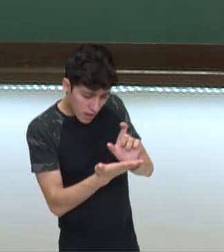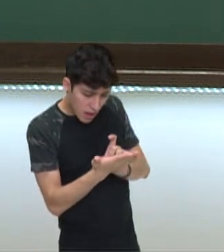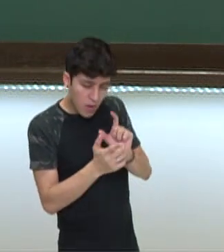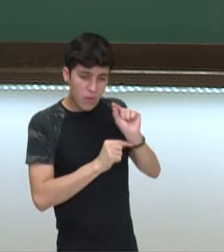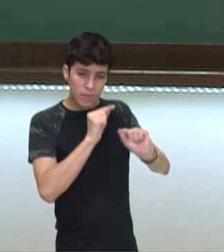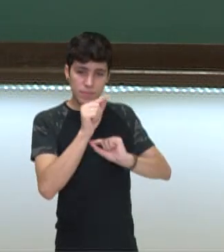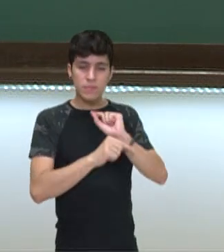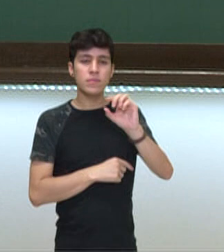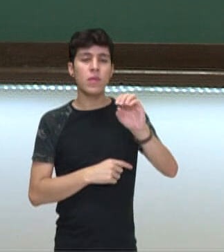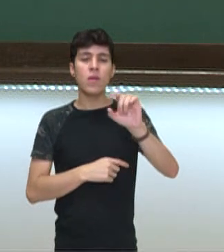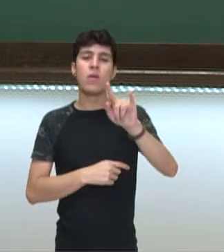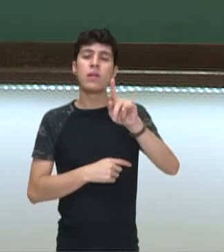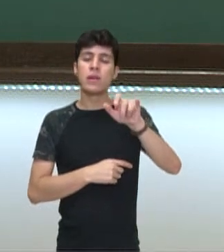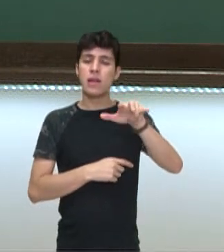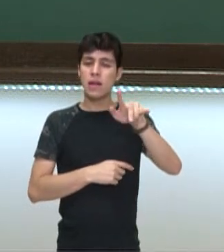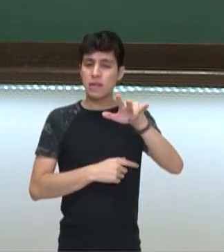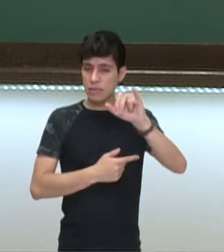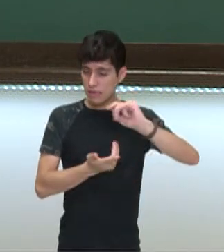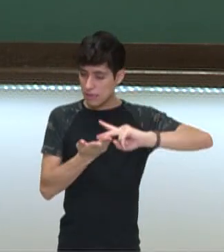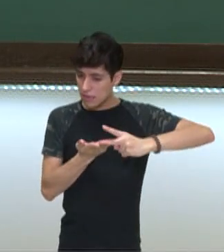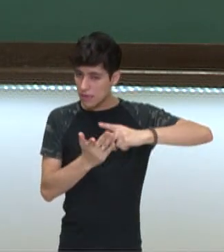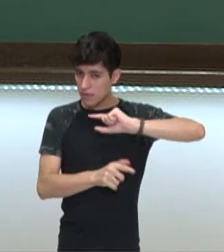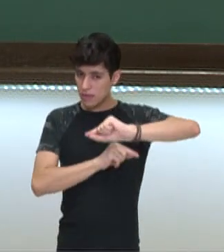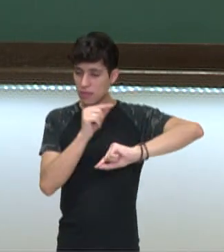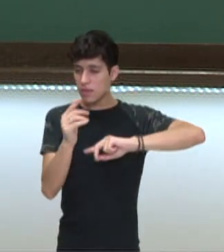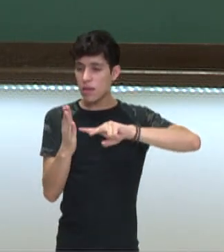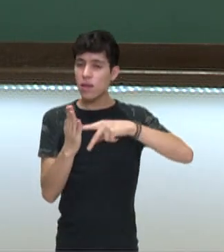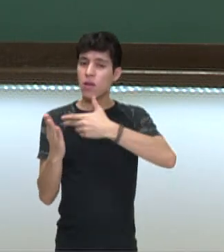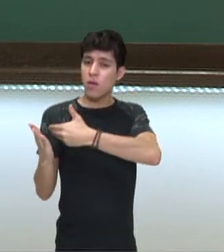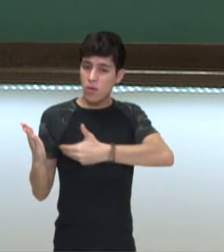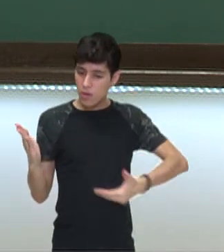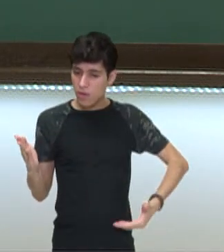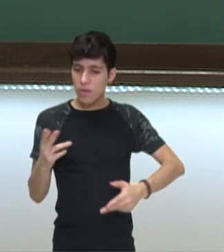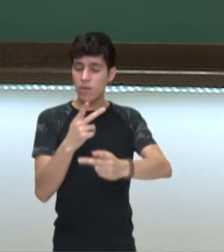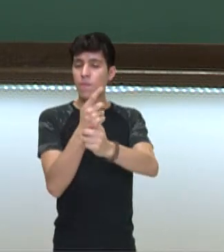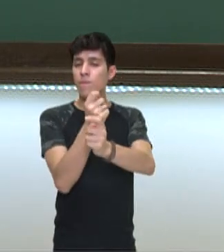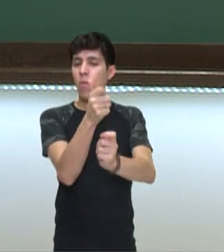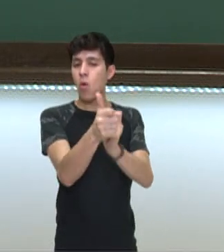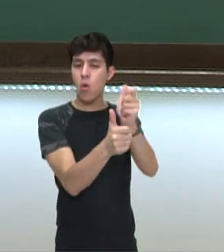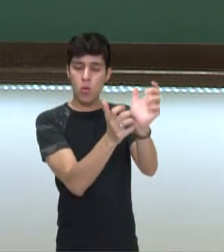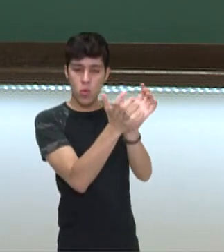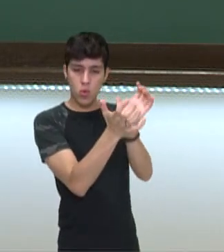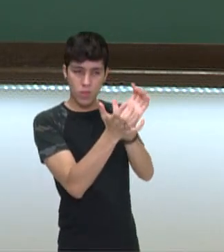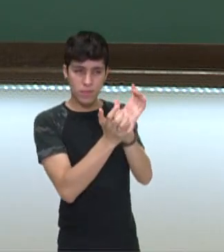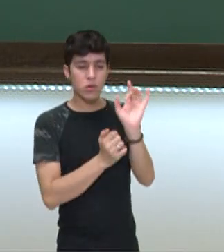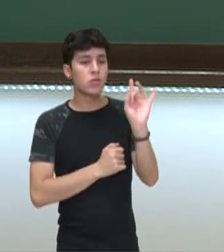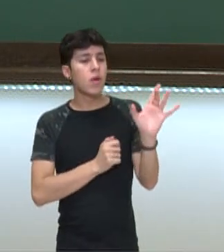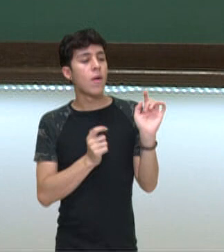palavra. Oligarquia, se eu traduzir para vocês, quer dizer governo de poucos. Ou